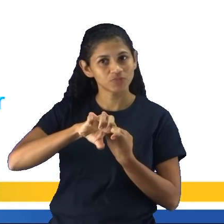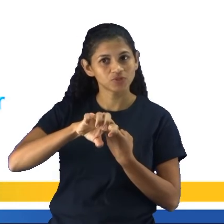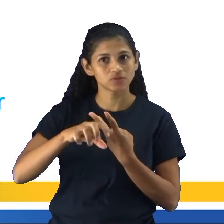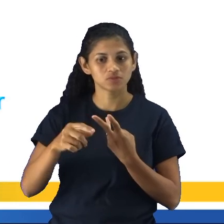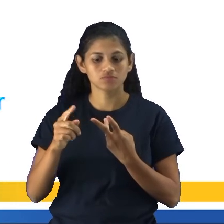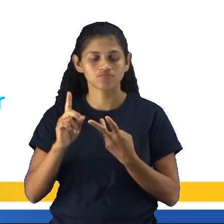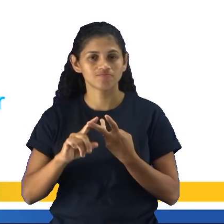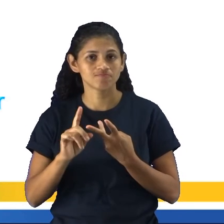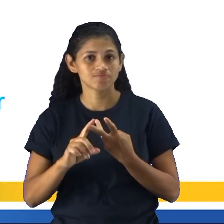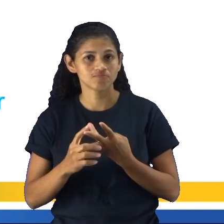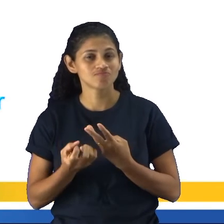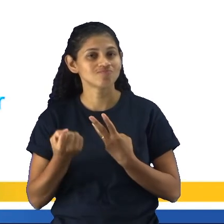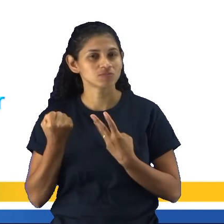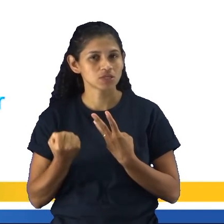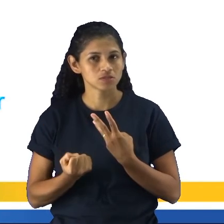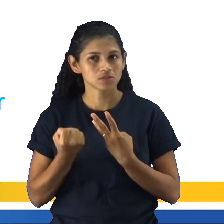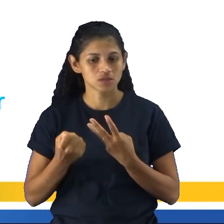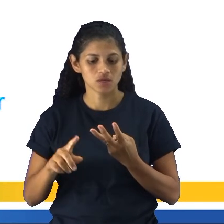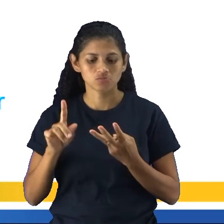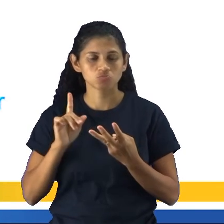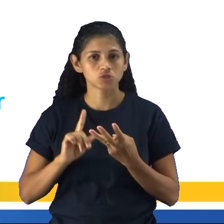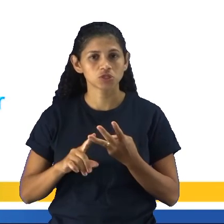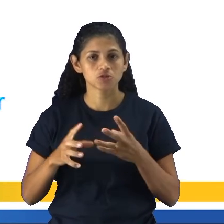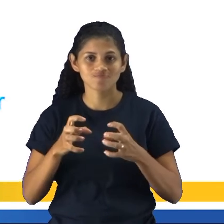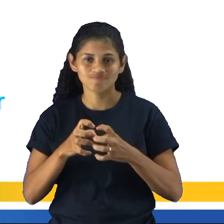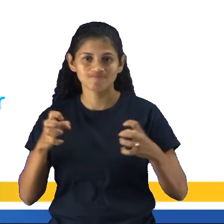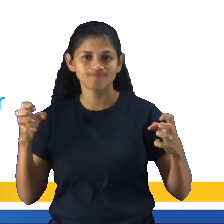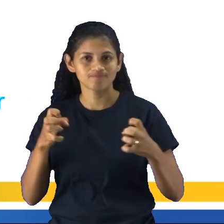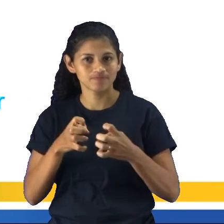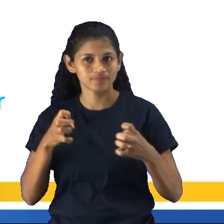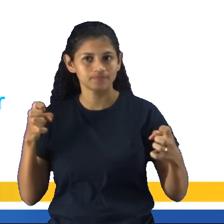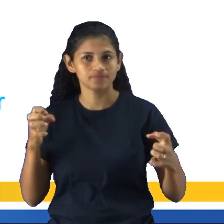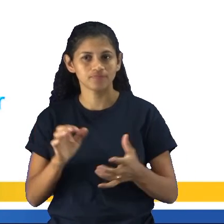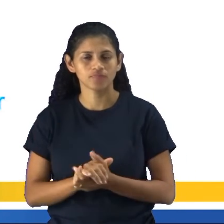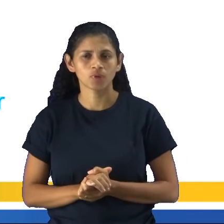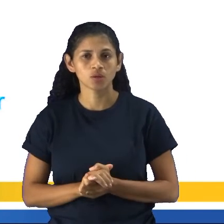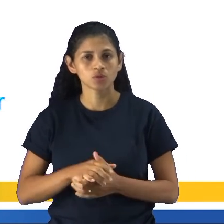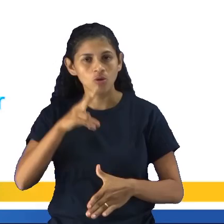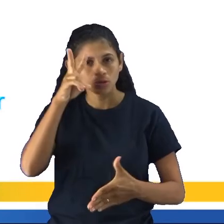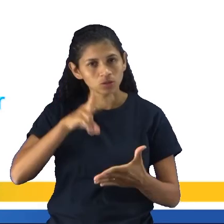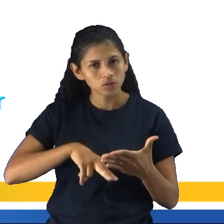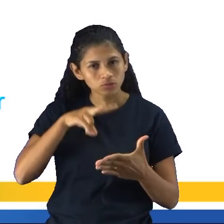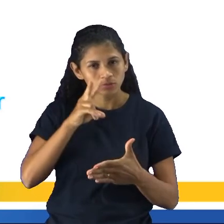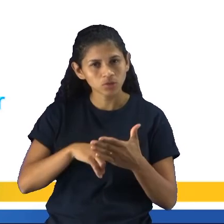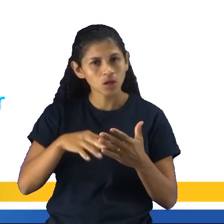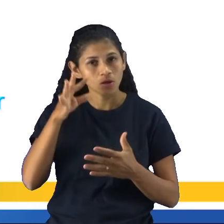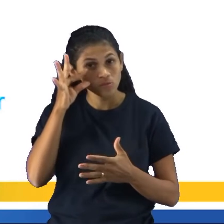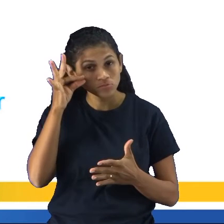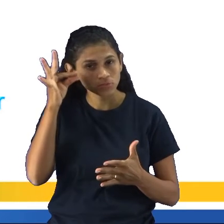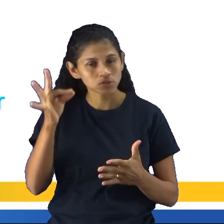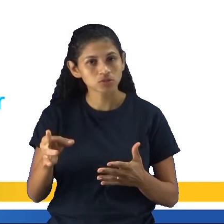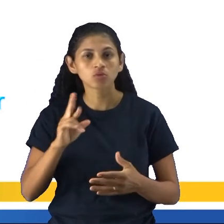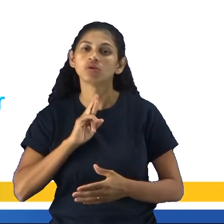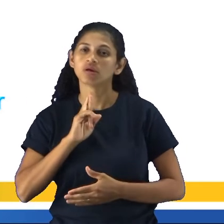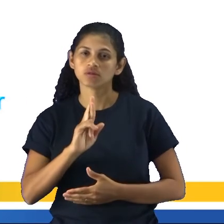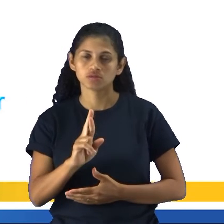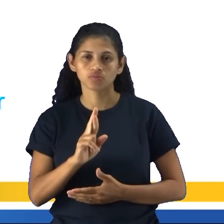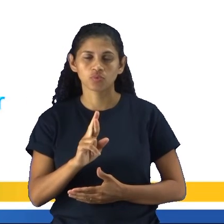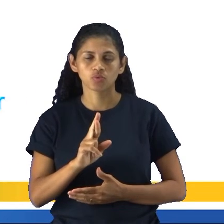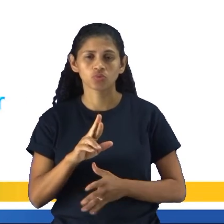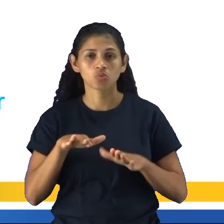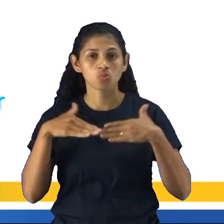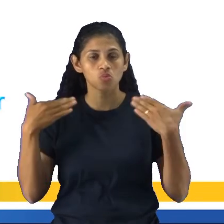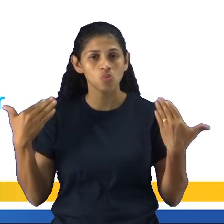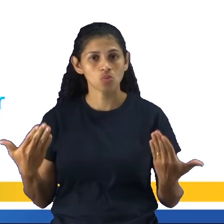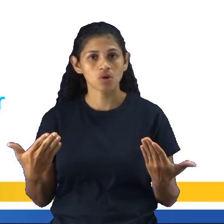e elasticidade, número 3. E eu gostaria que vocês lessem aí com bastante atenção e me respondessem